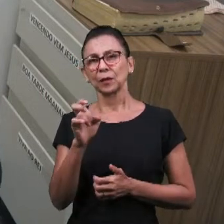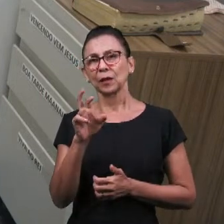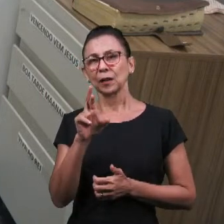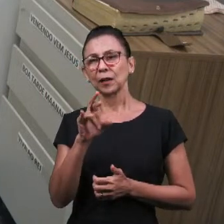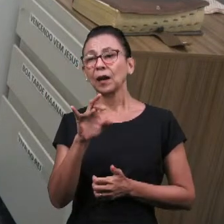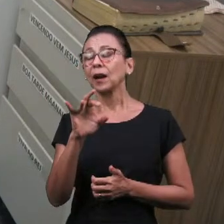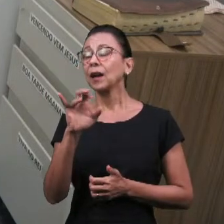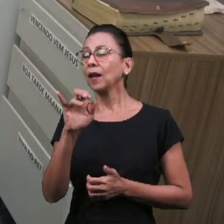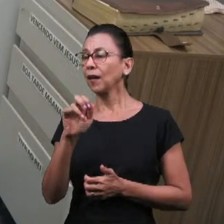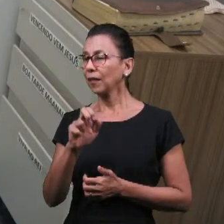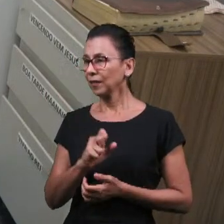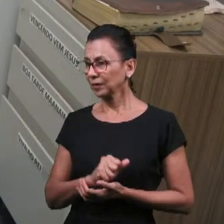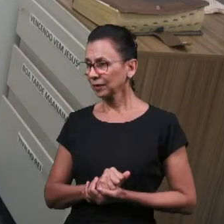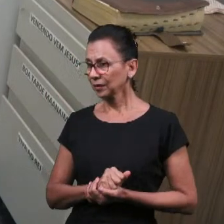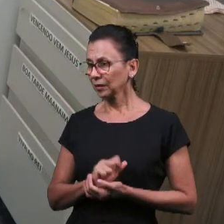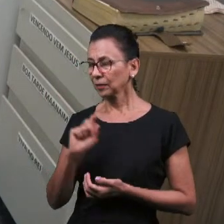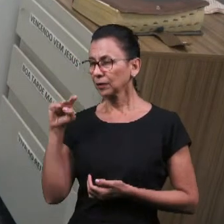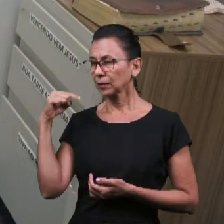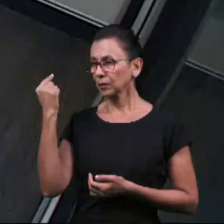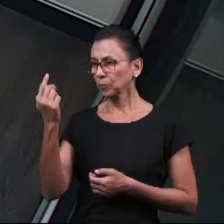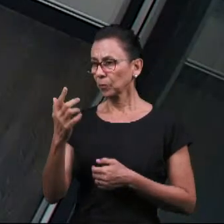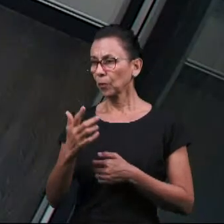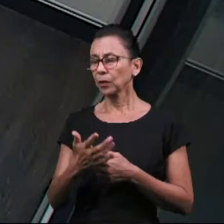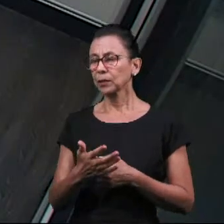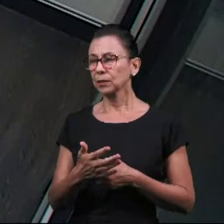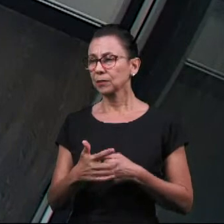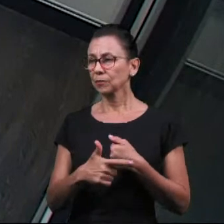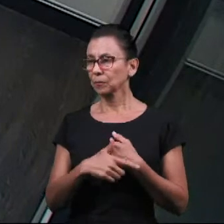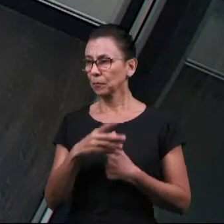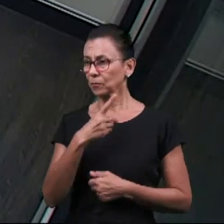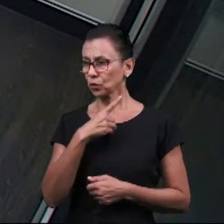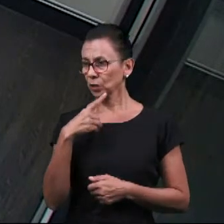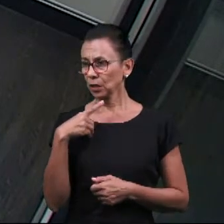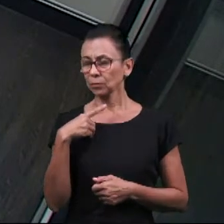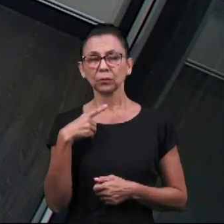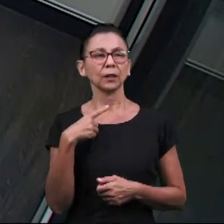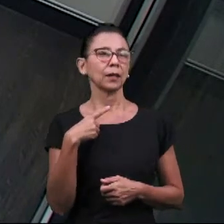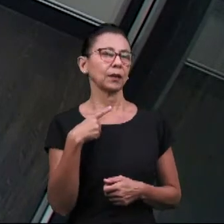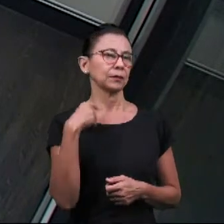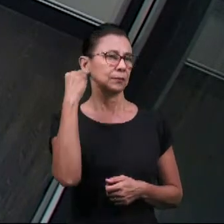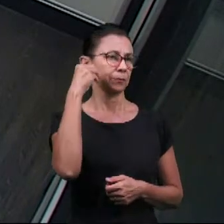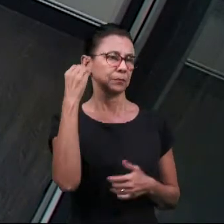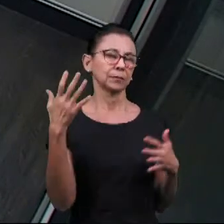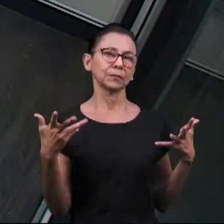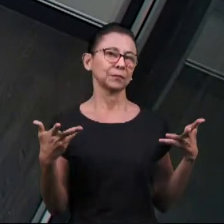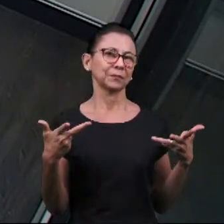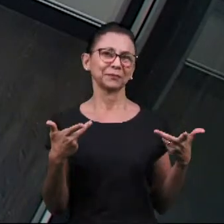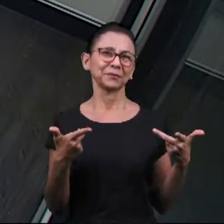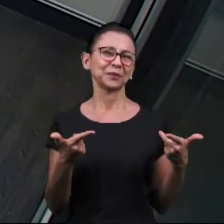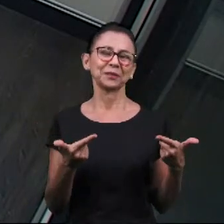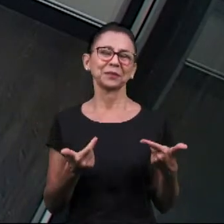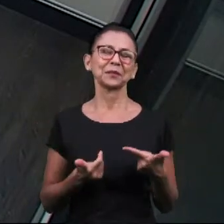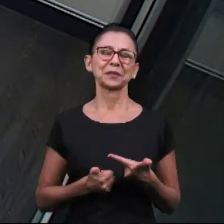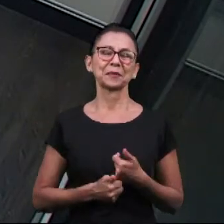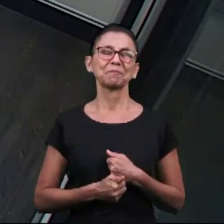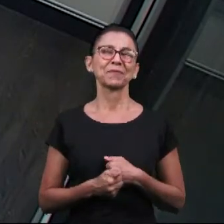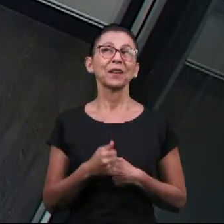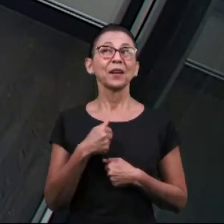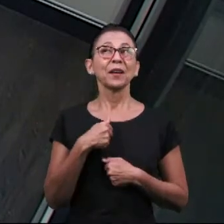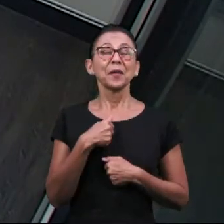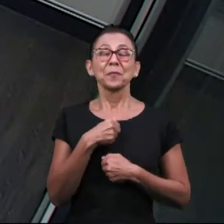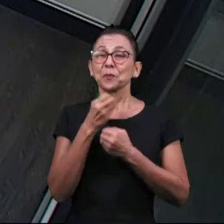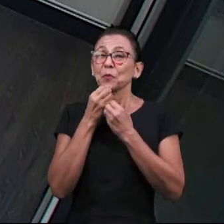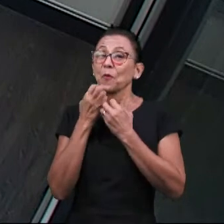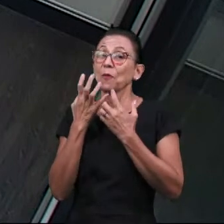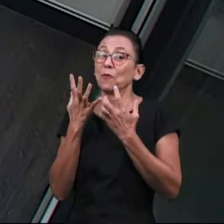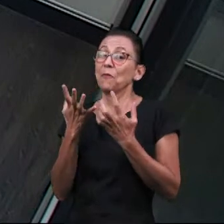o diaconato do pastor? O diaconato também foi uma experiência maravilhosa, né? Porque eu confesso que, assim, a